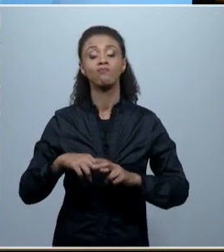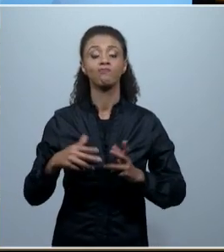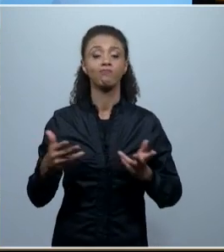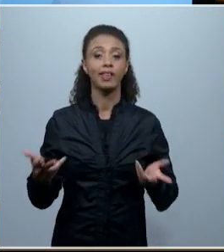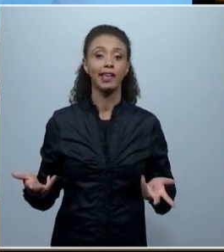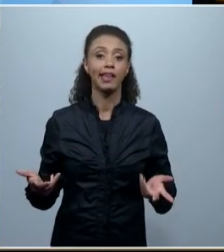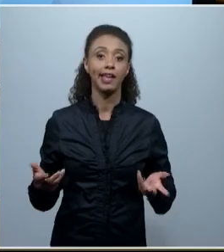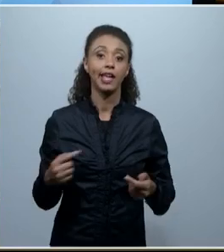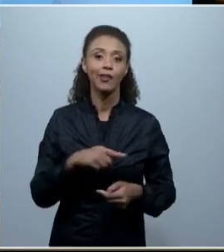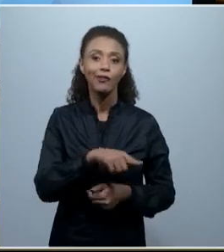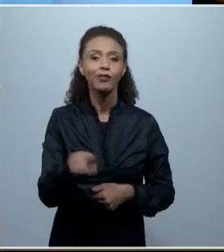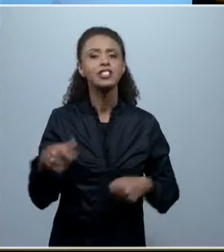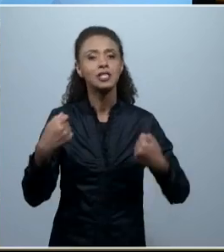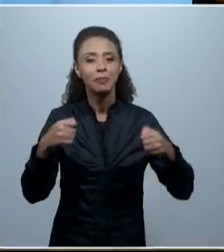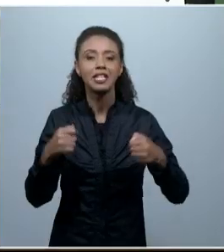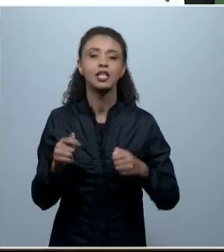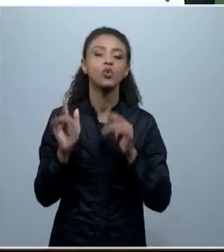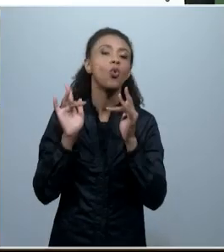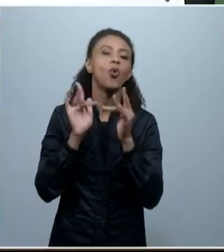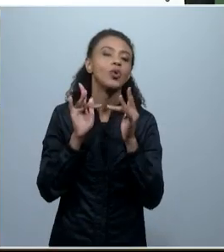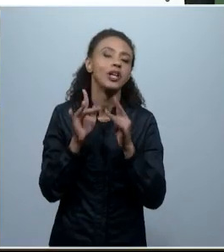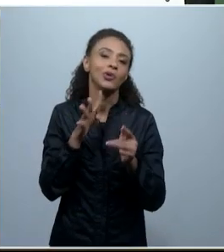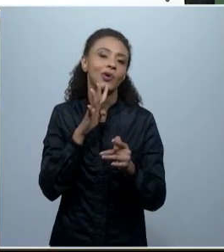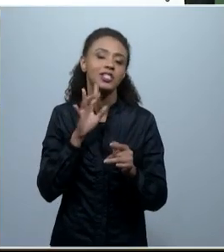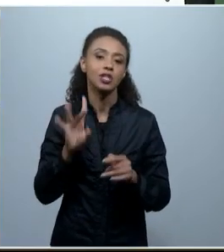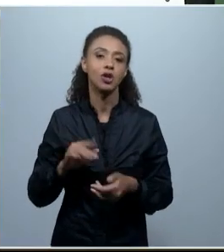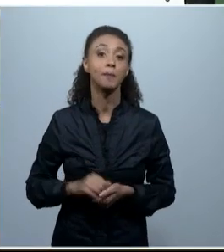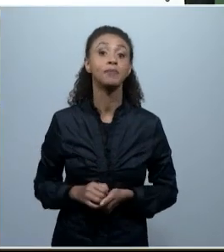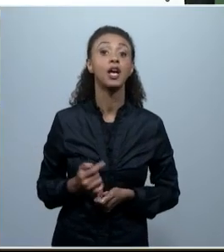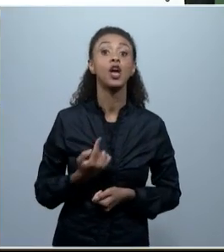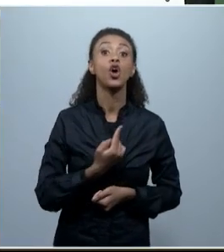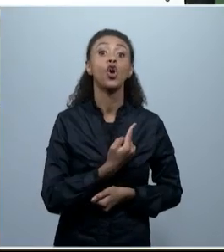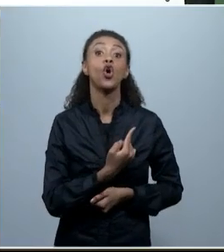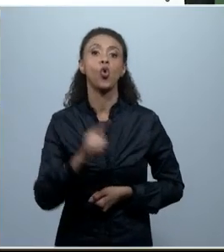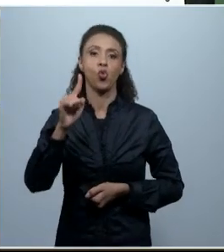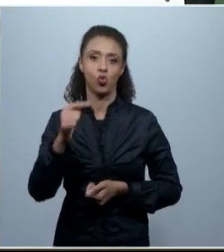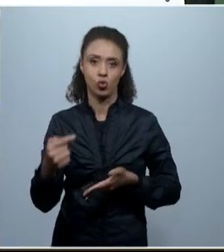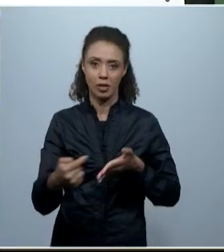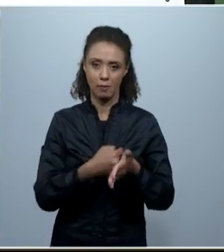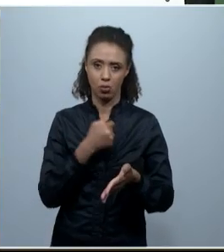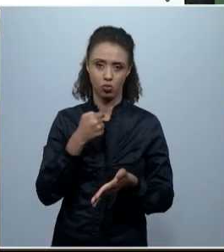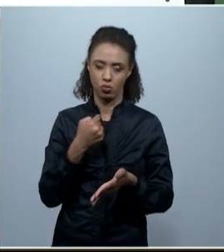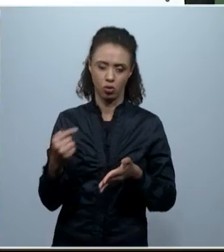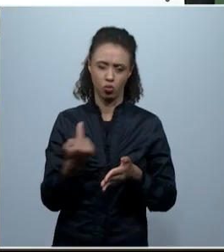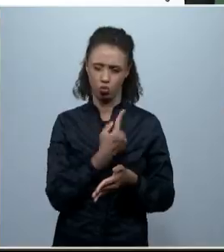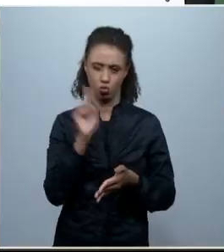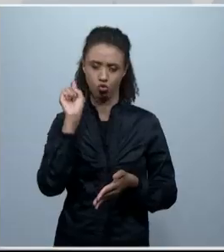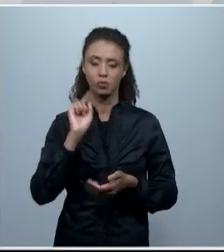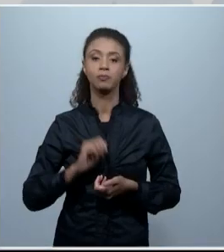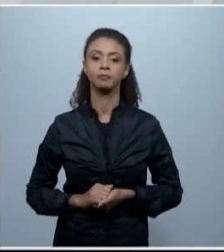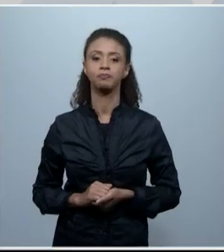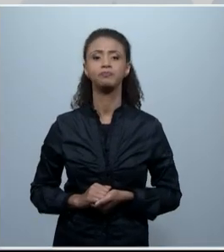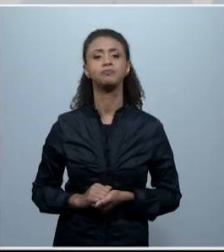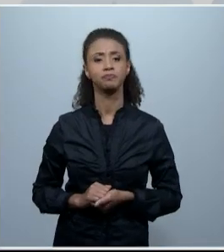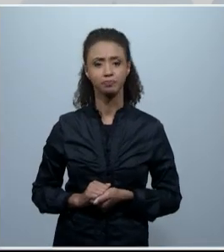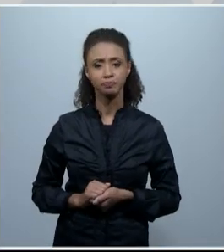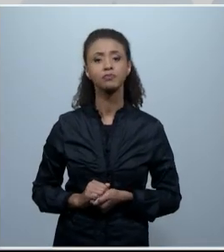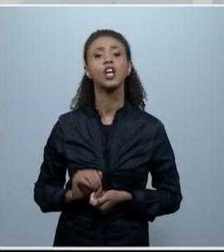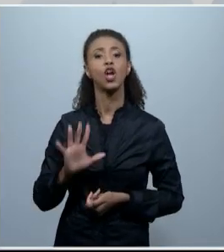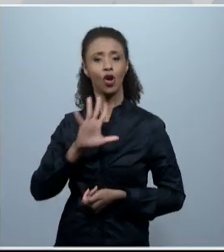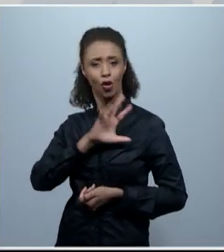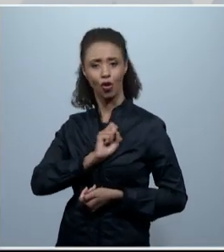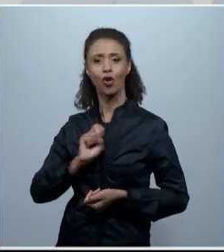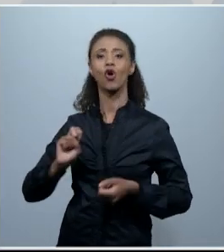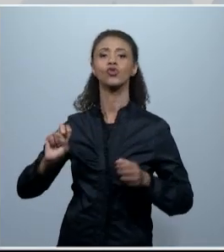saber e ter contato com a informática tem aqui uma última pergunta o professor gosta de falar sobre o triângulo 345